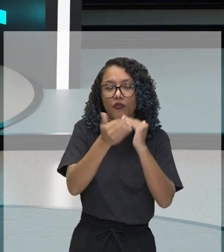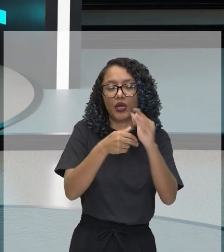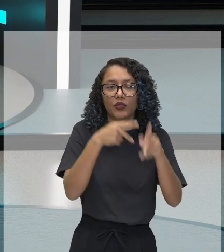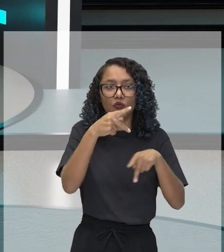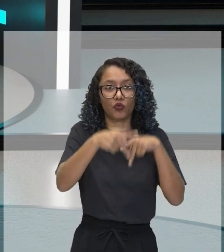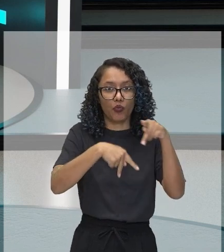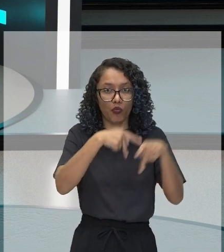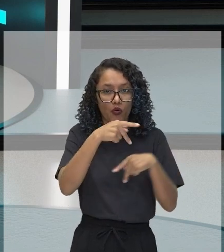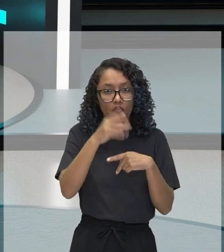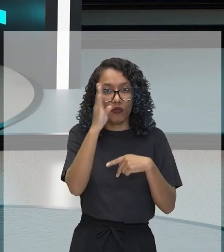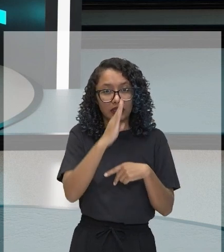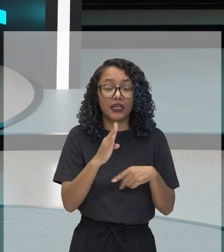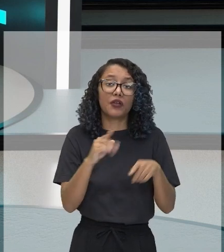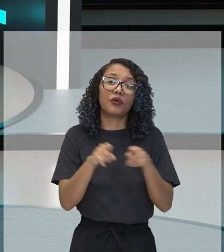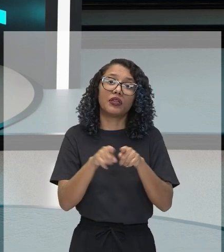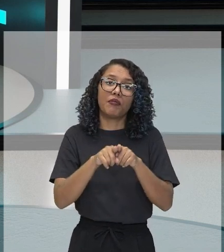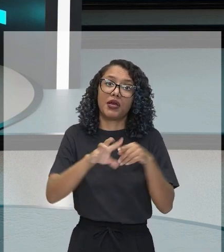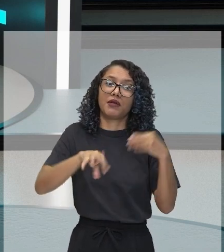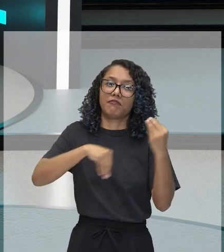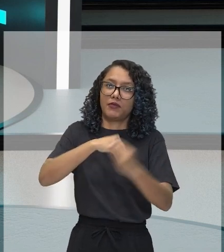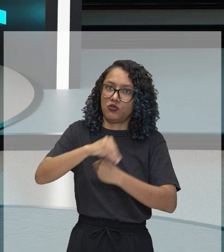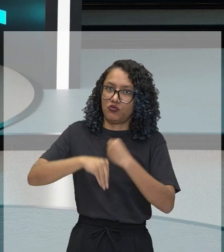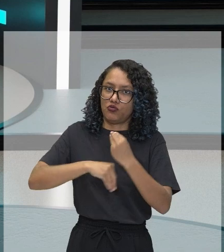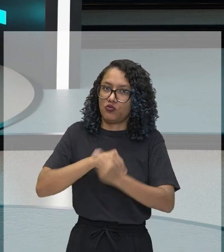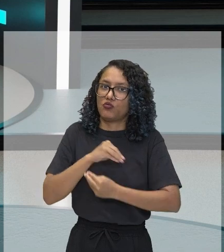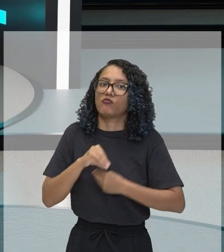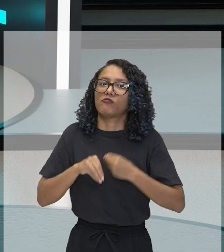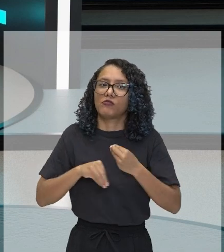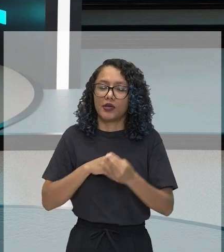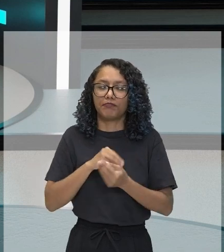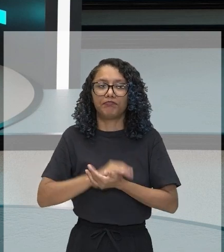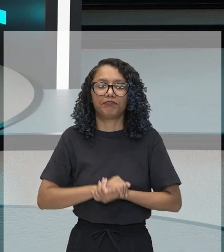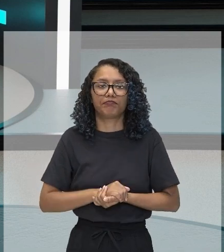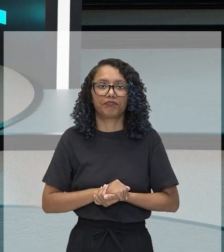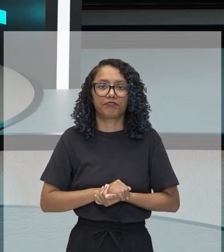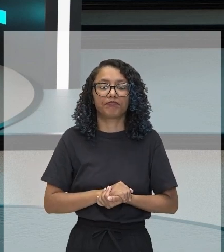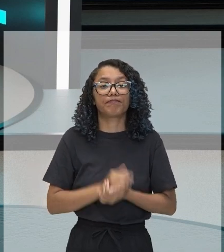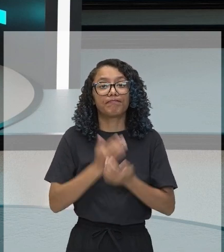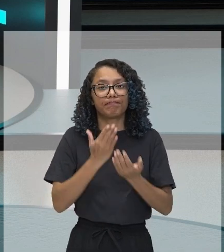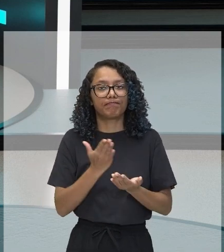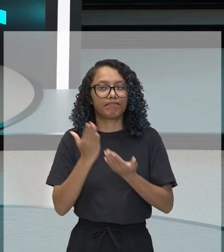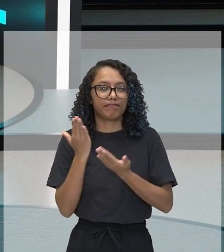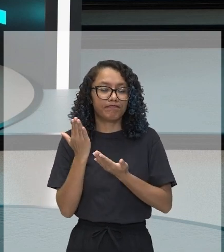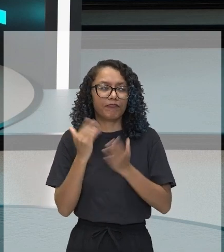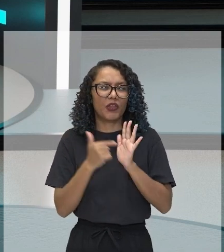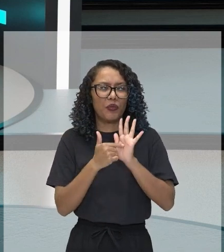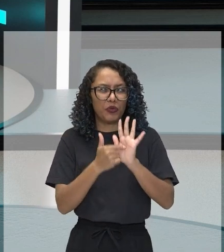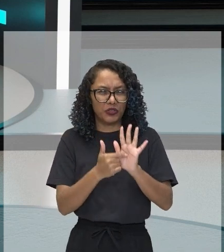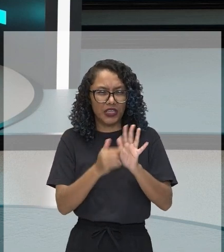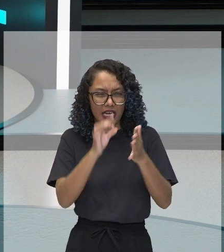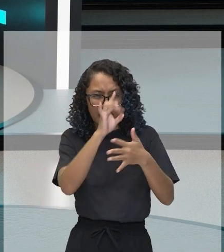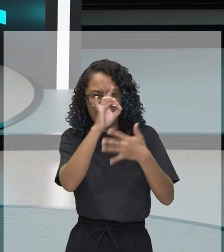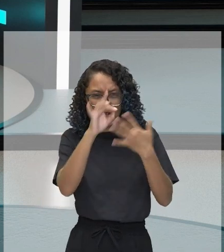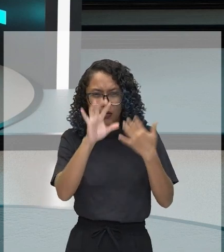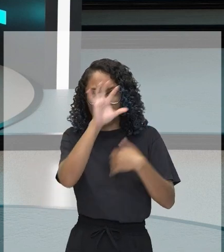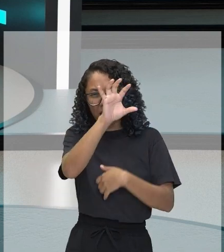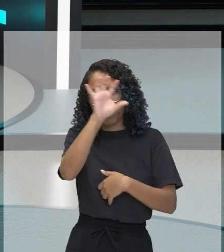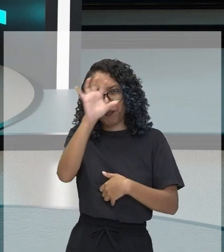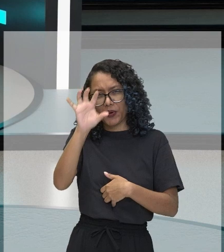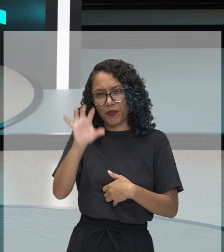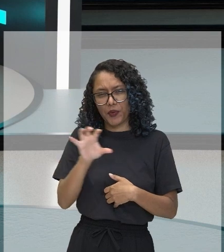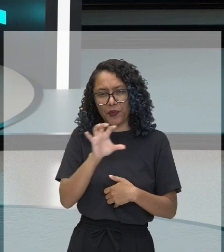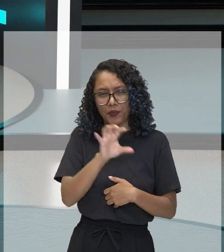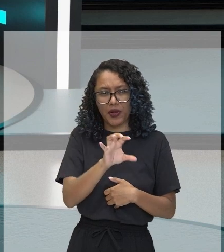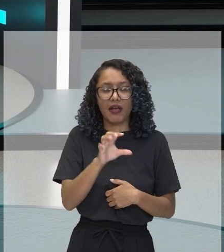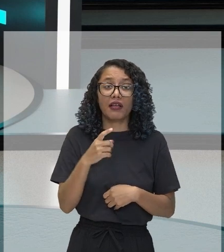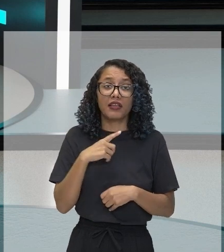miscigenação. Então, como vocês observaram aqui no mapa do Brasil, cada uma dessas regiões, ela teve